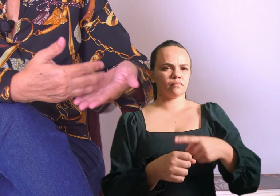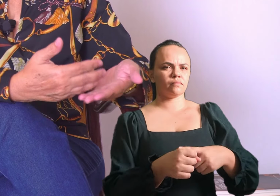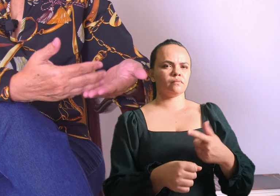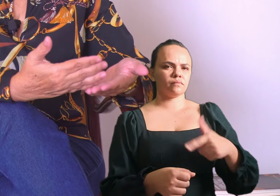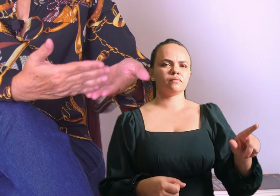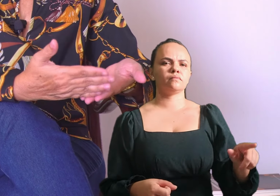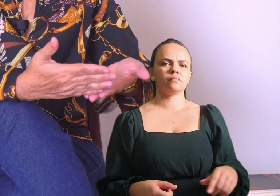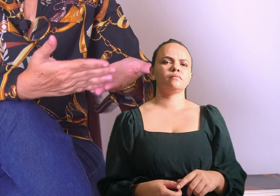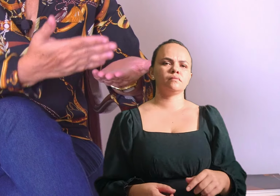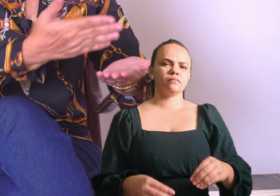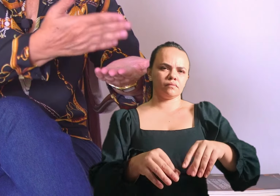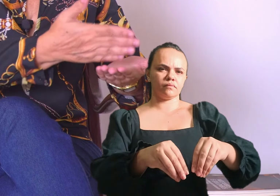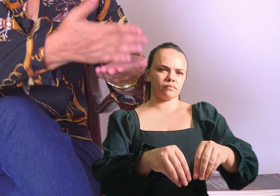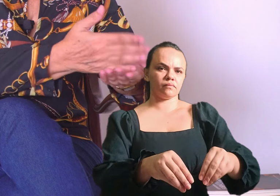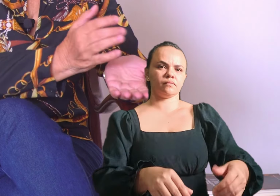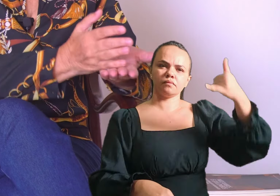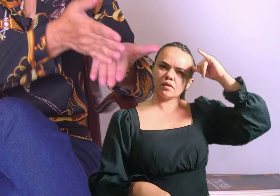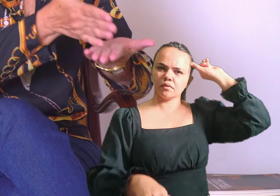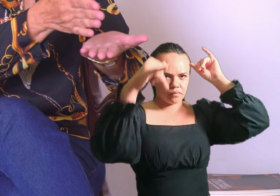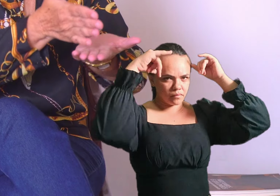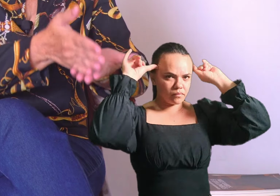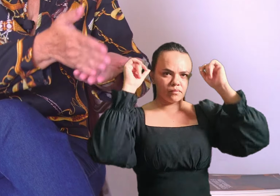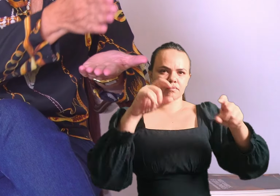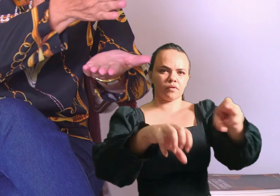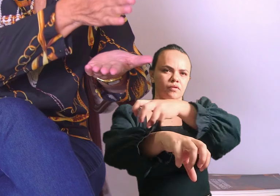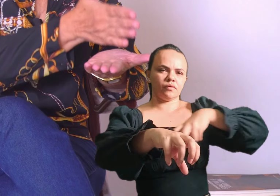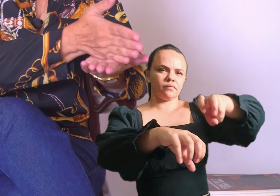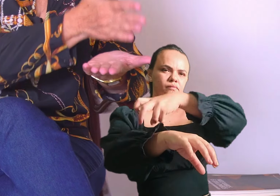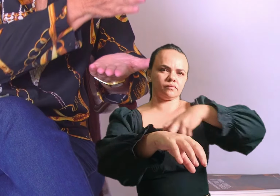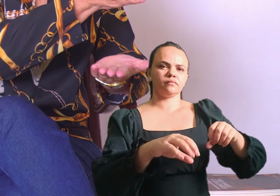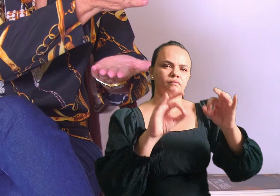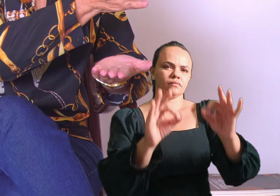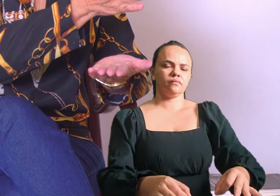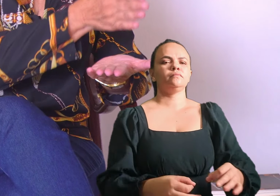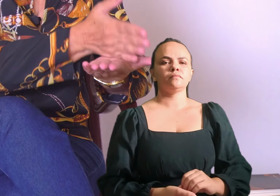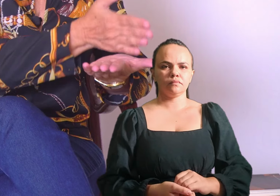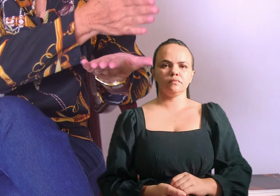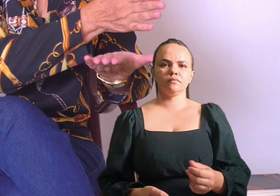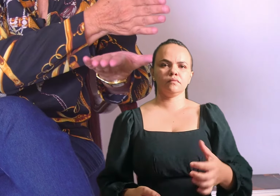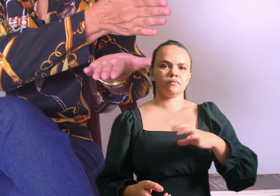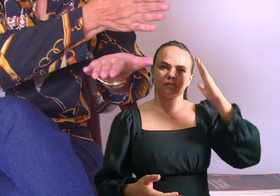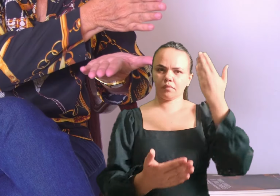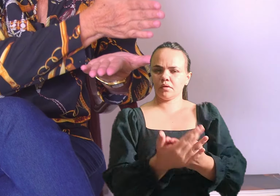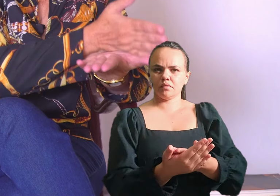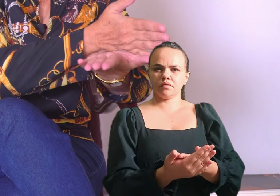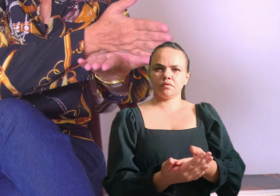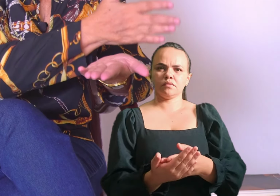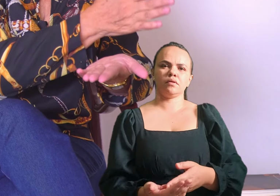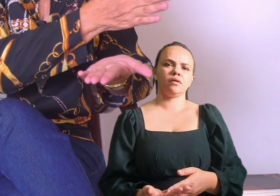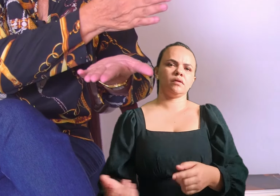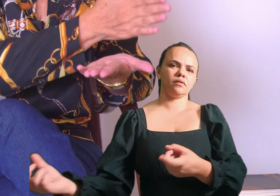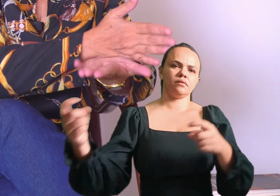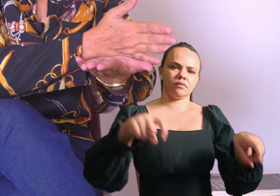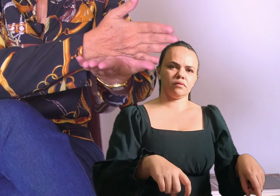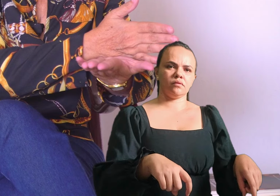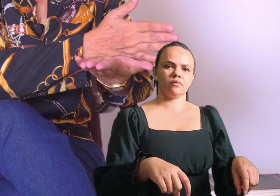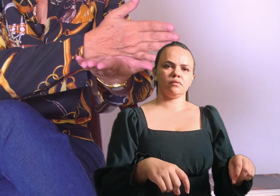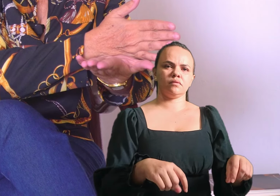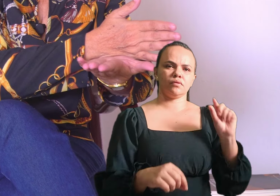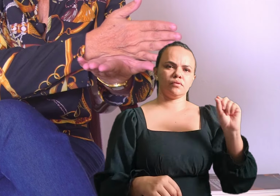fiz elas me levam a acreditar que ele veio em busca de escravos fugidios ou que